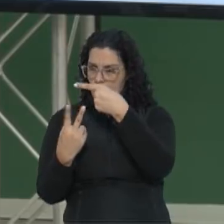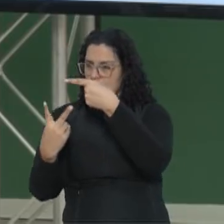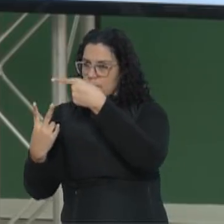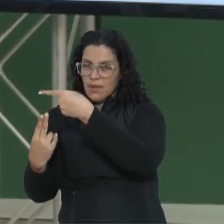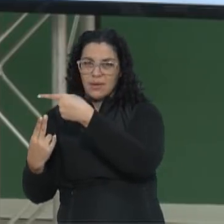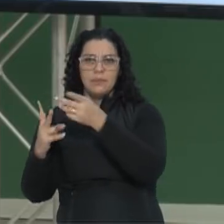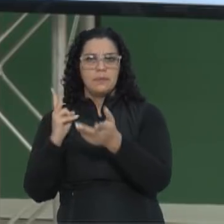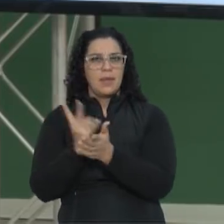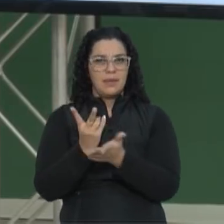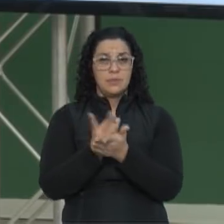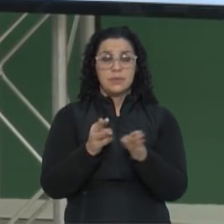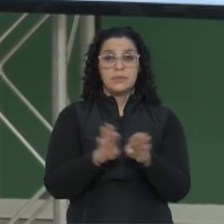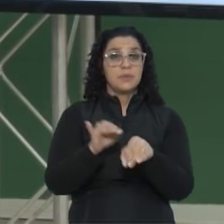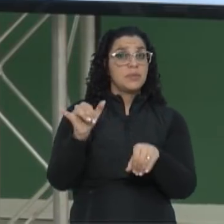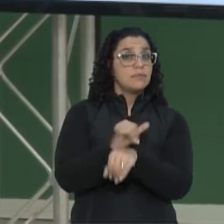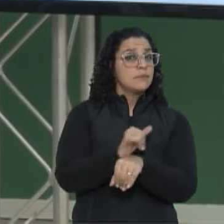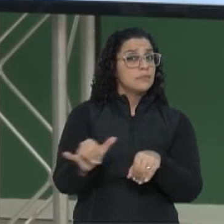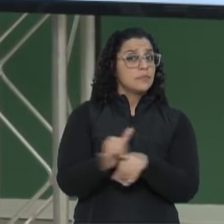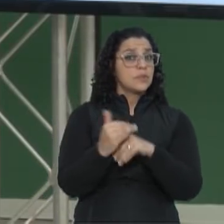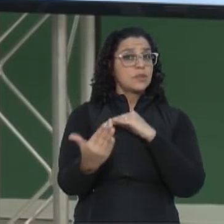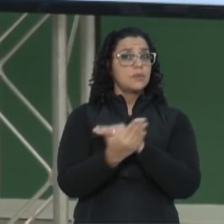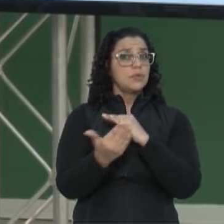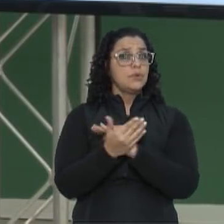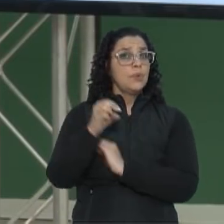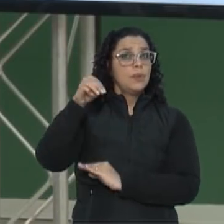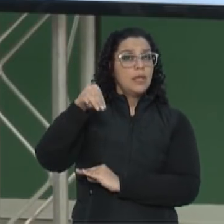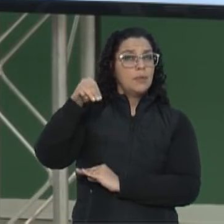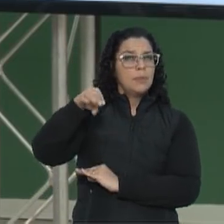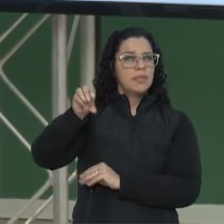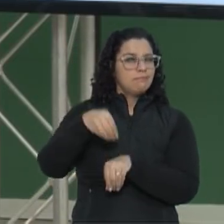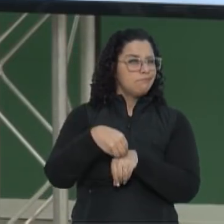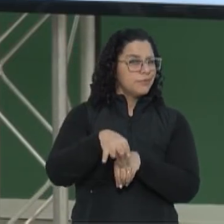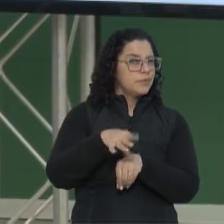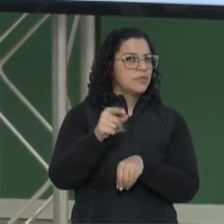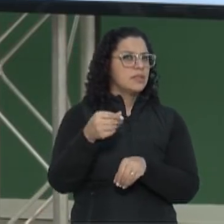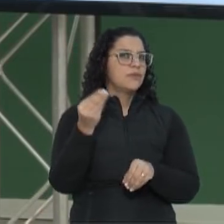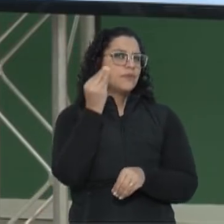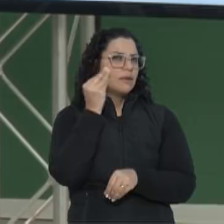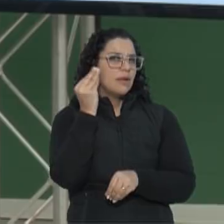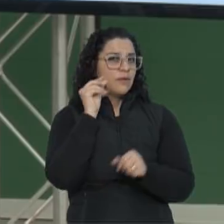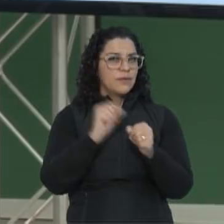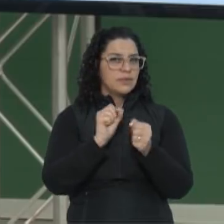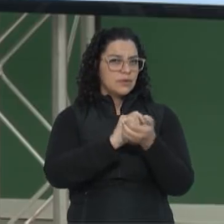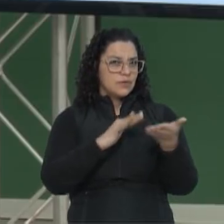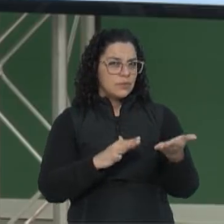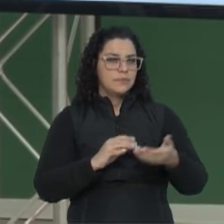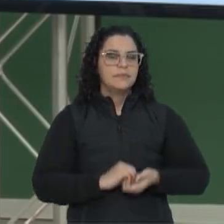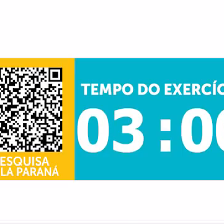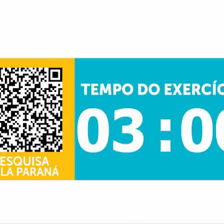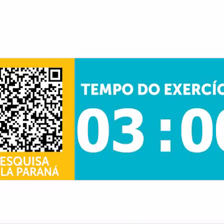iguais. Uma ferramenta que me ajuda nisso é o MMC. Fica a dica aí para vocês poderem fazer esse exercício aí.